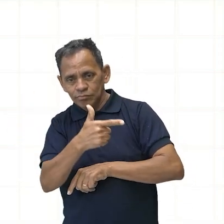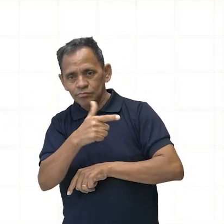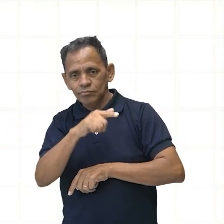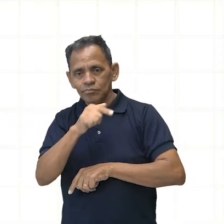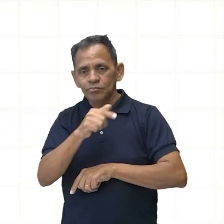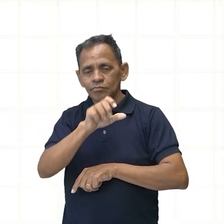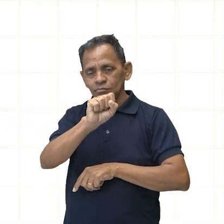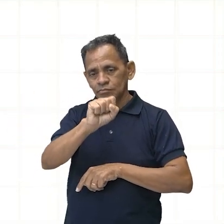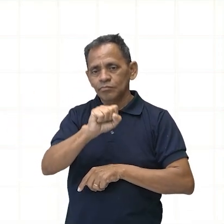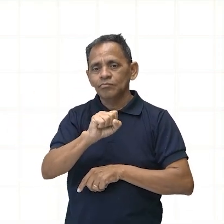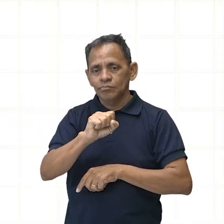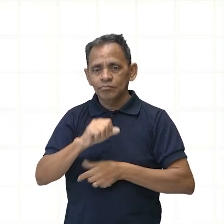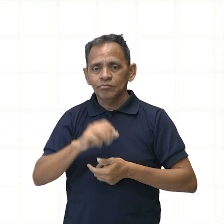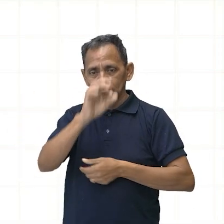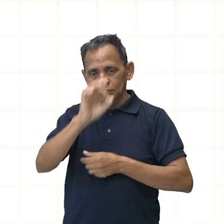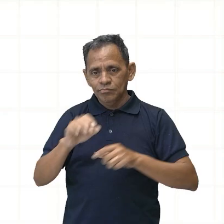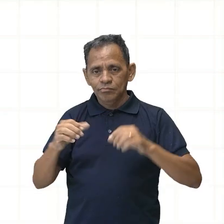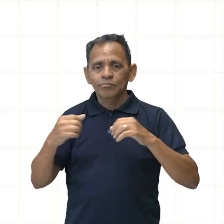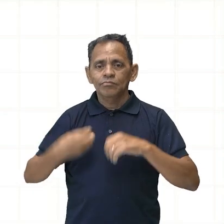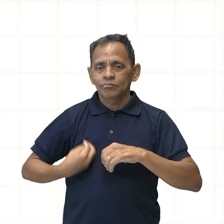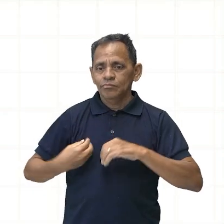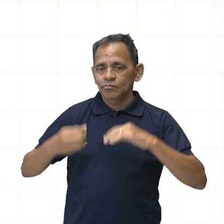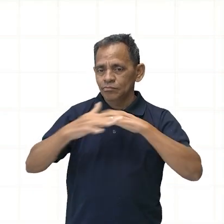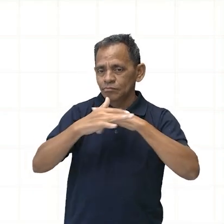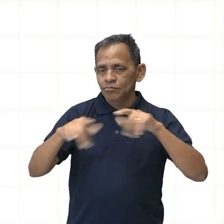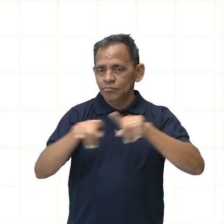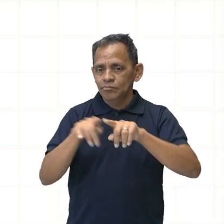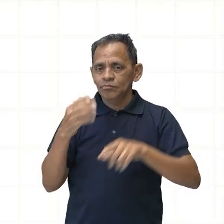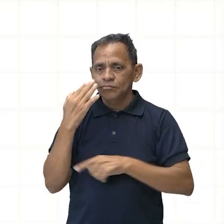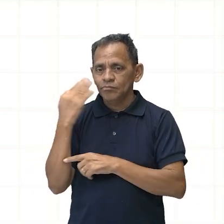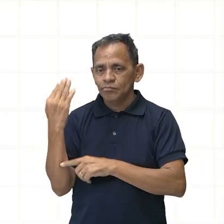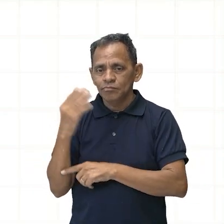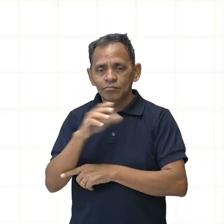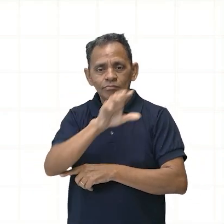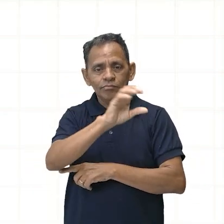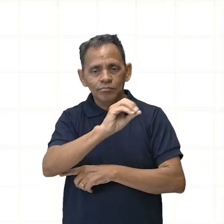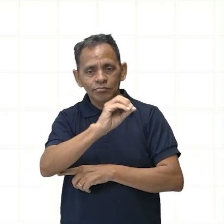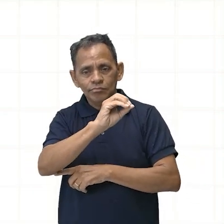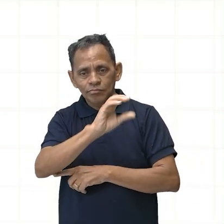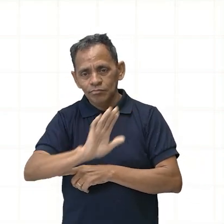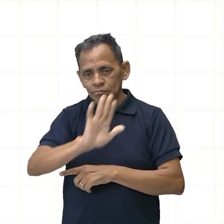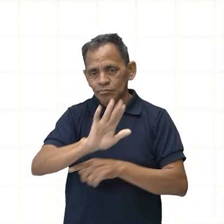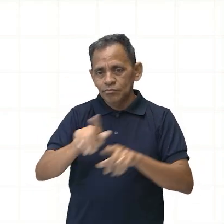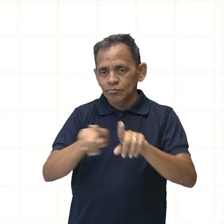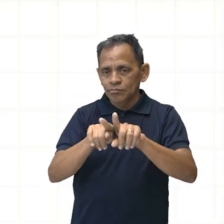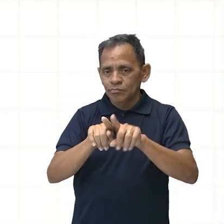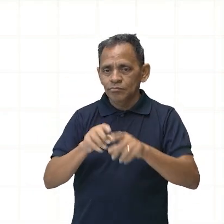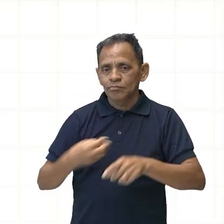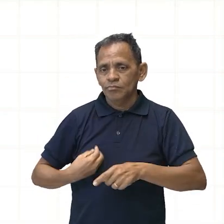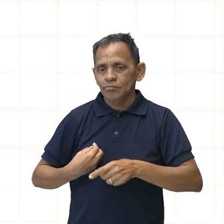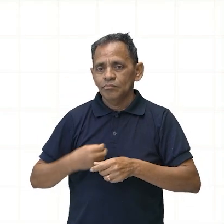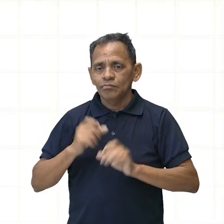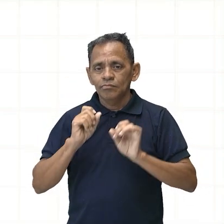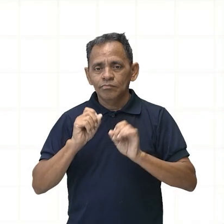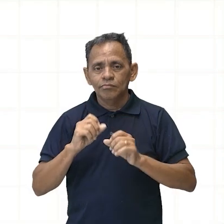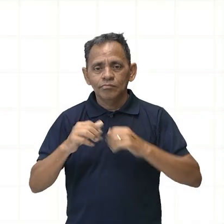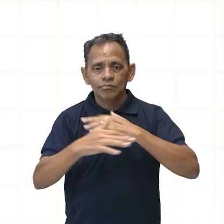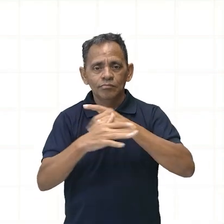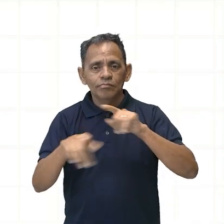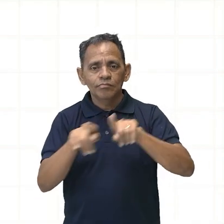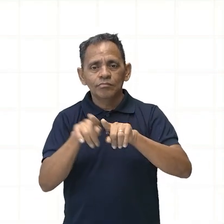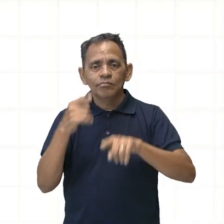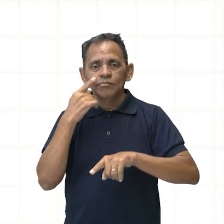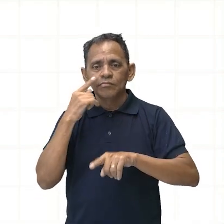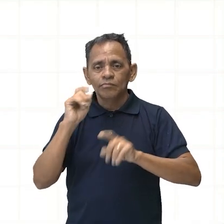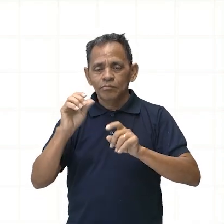82,8% da população vivendo em cidades. E a Oceania, 66% da população vivendo em cidades, certo? Então, a gente observa a